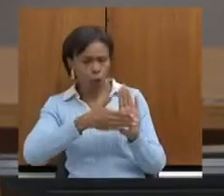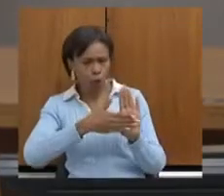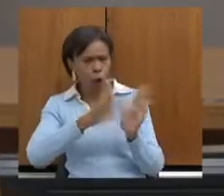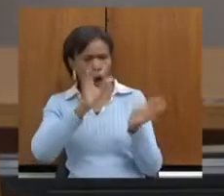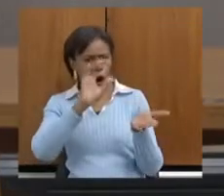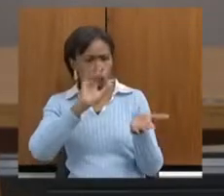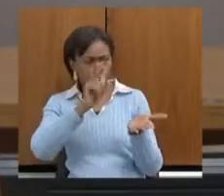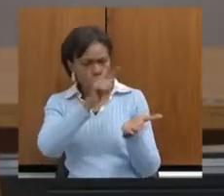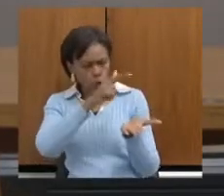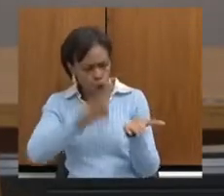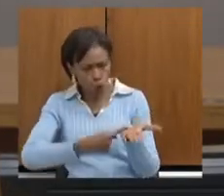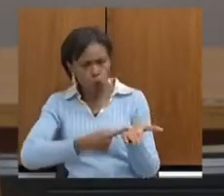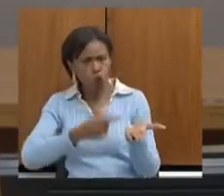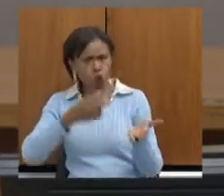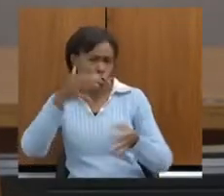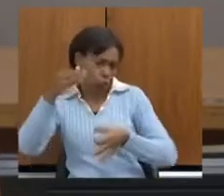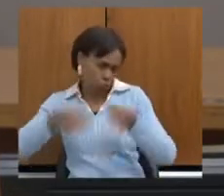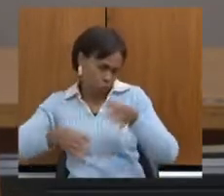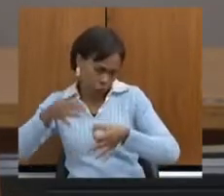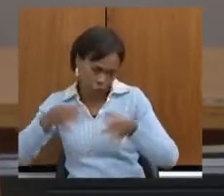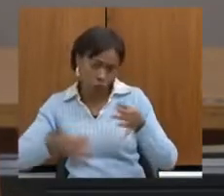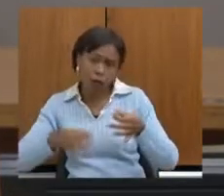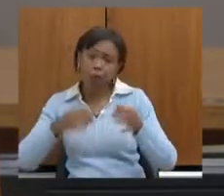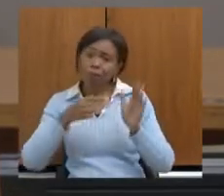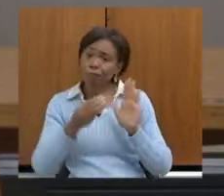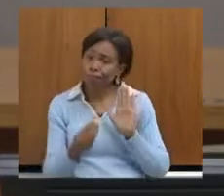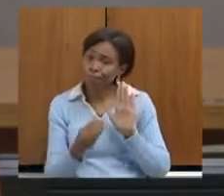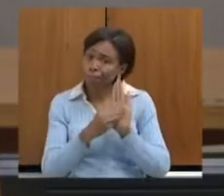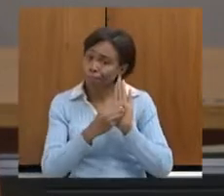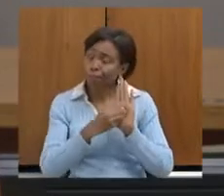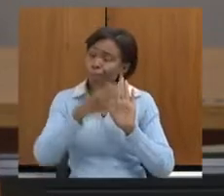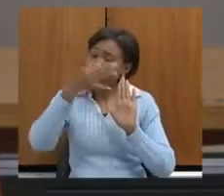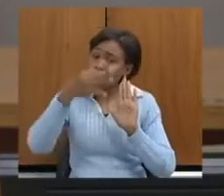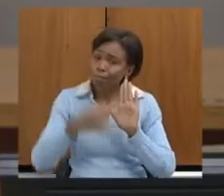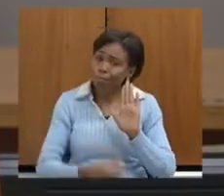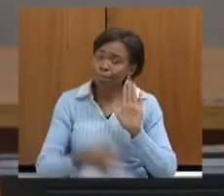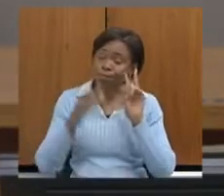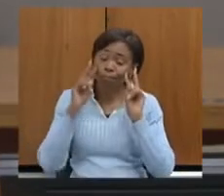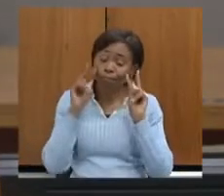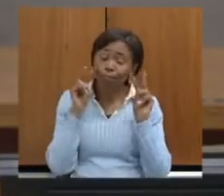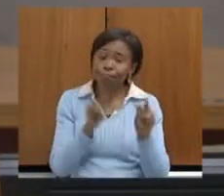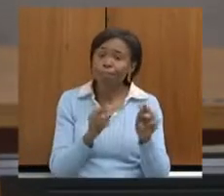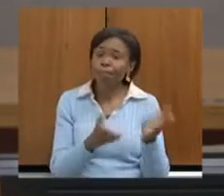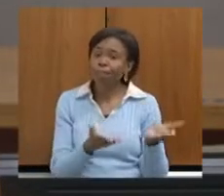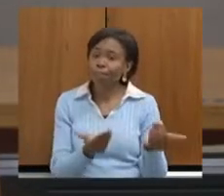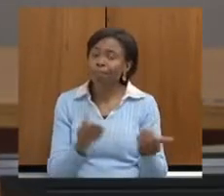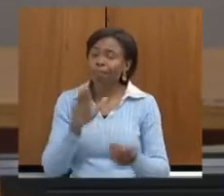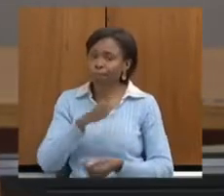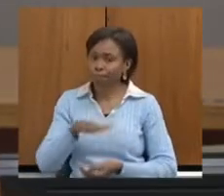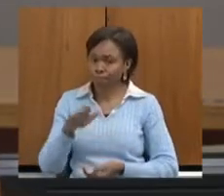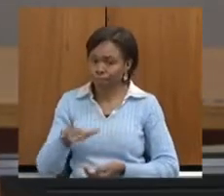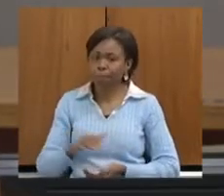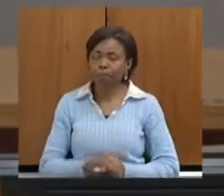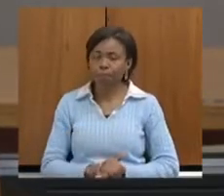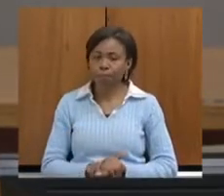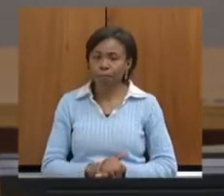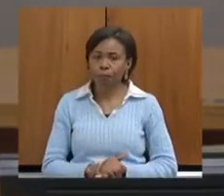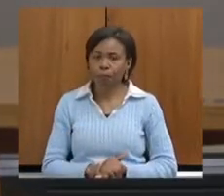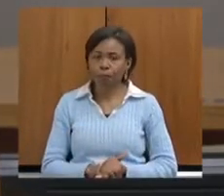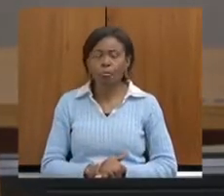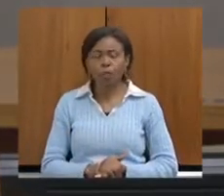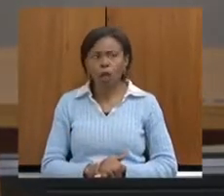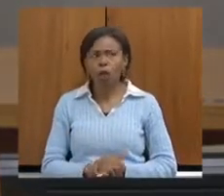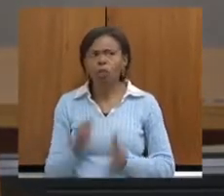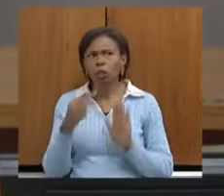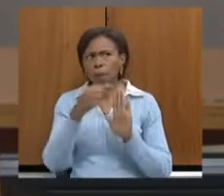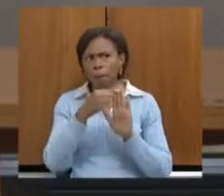ou judicial que venha ser decidido mas que se tenha realmente essa atenção bom então